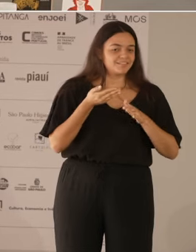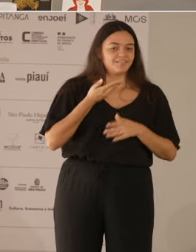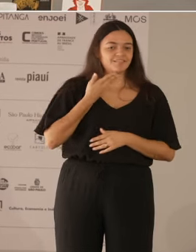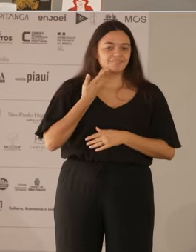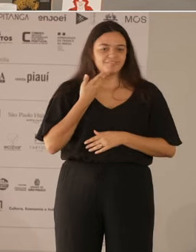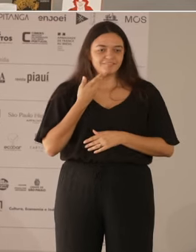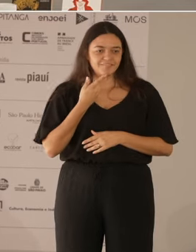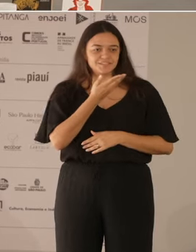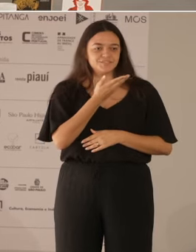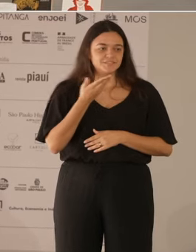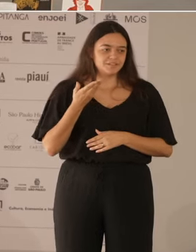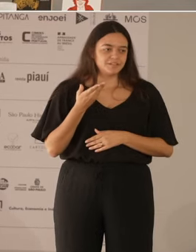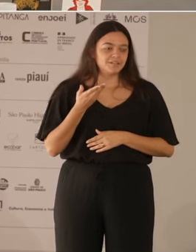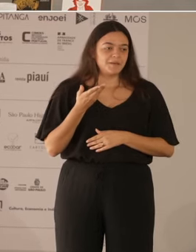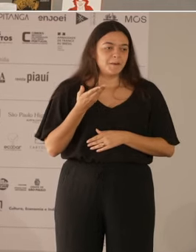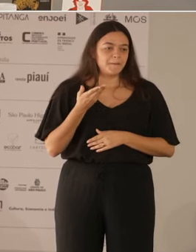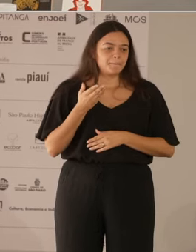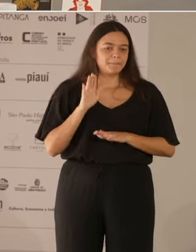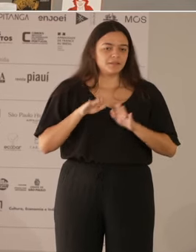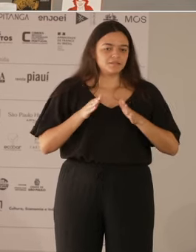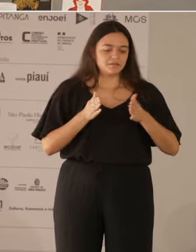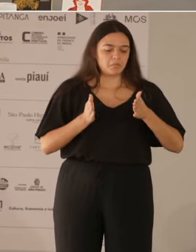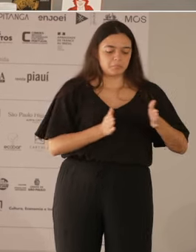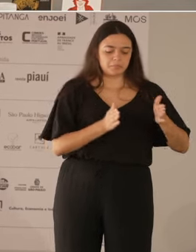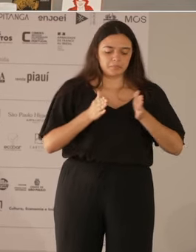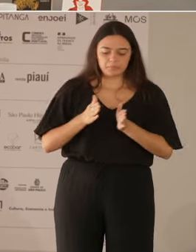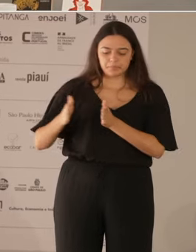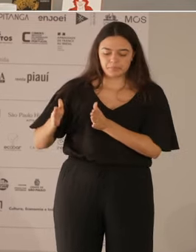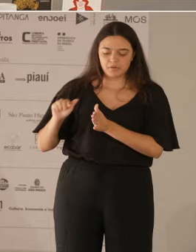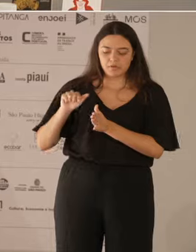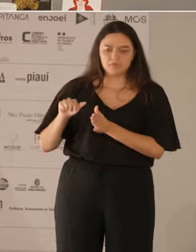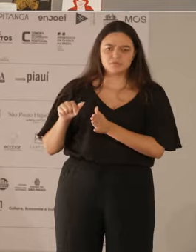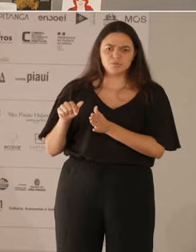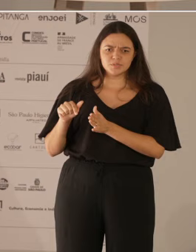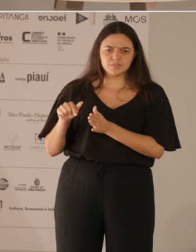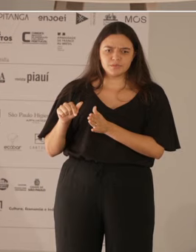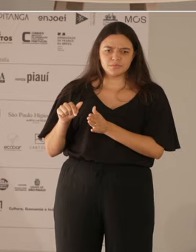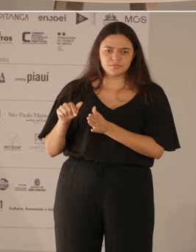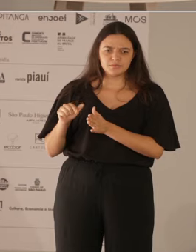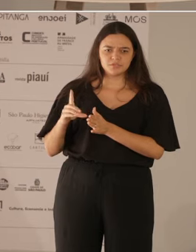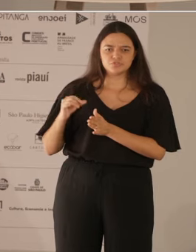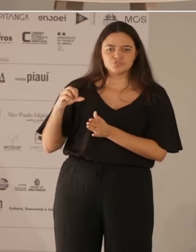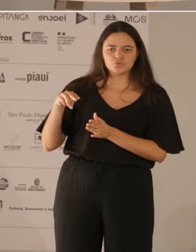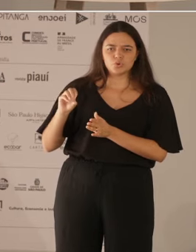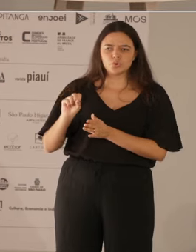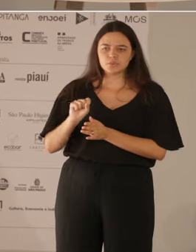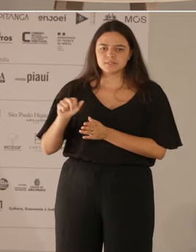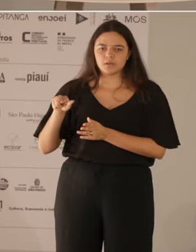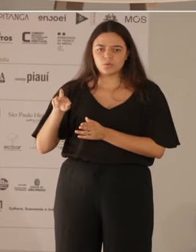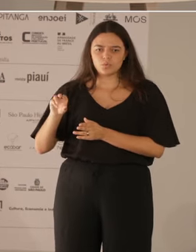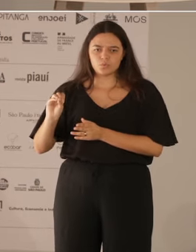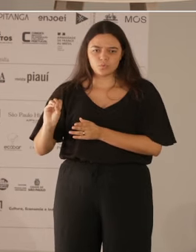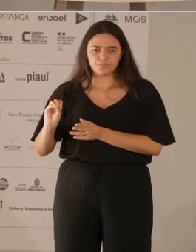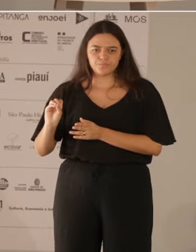A grande questão, né, assim, se você pega a divisão, quando a extinção dos dinossauros, né, que separa o Cretáceo